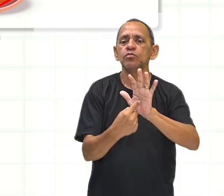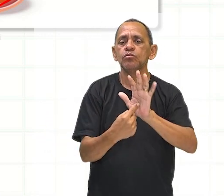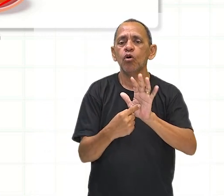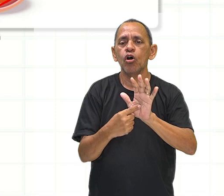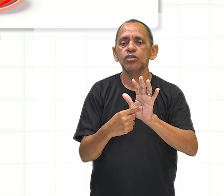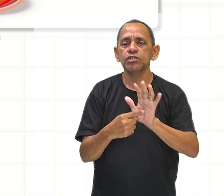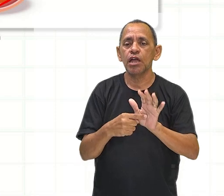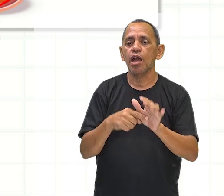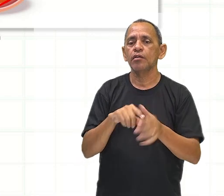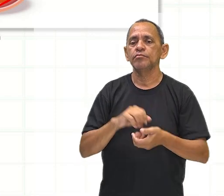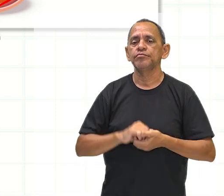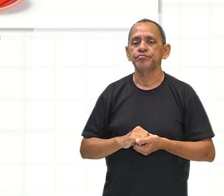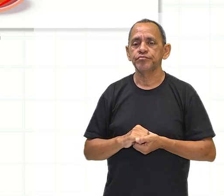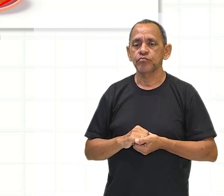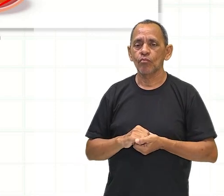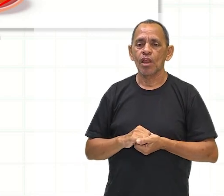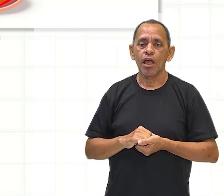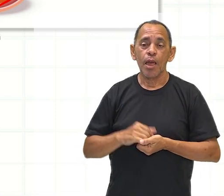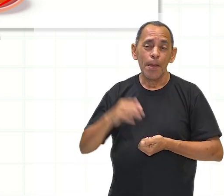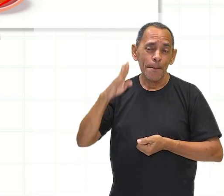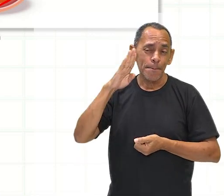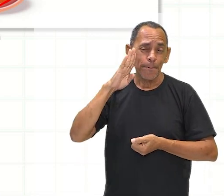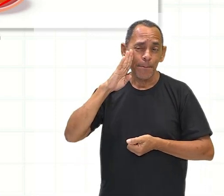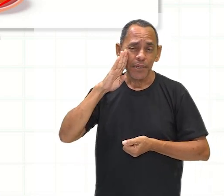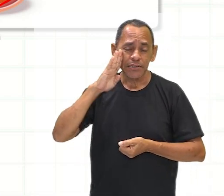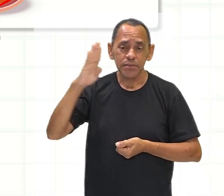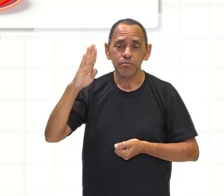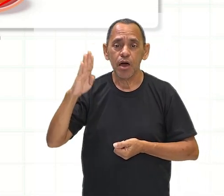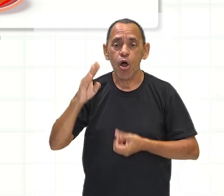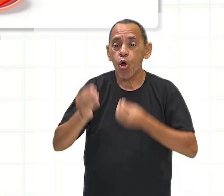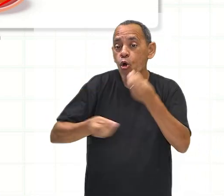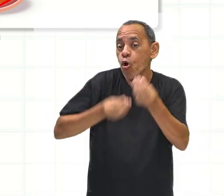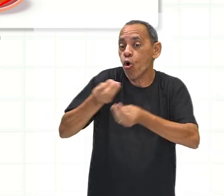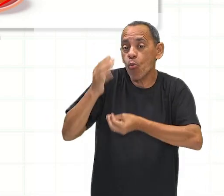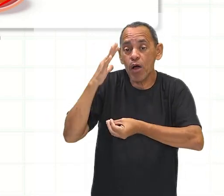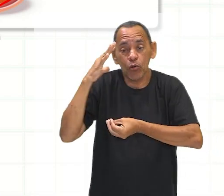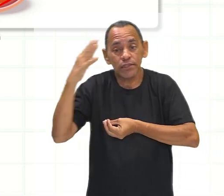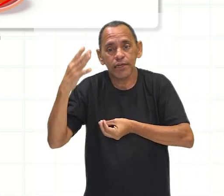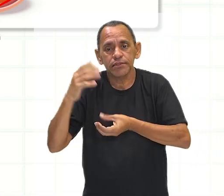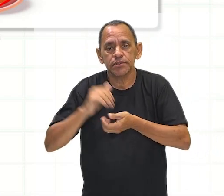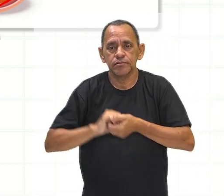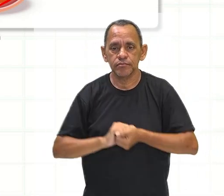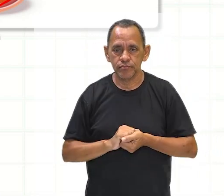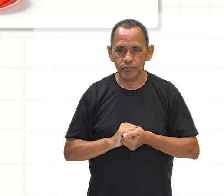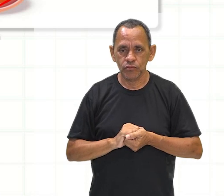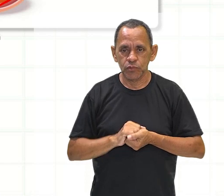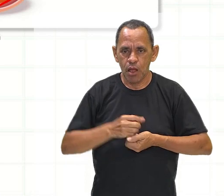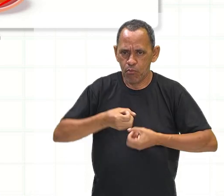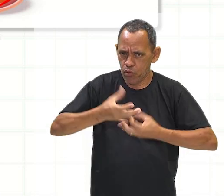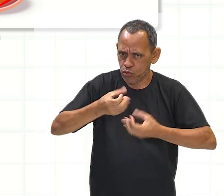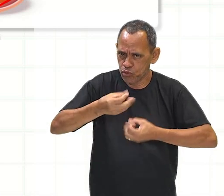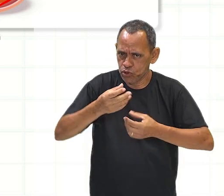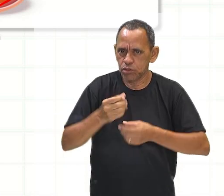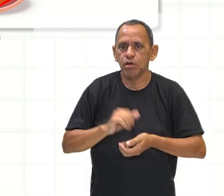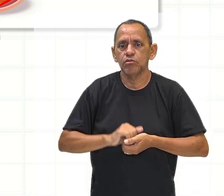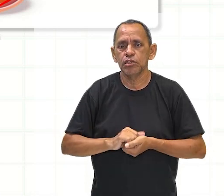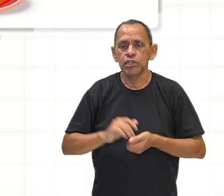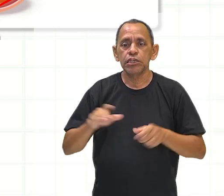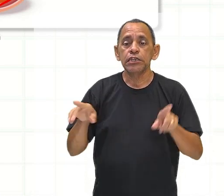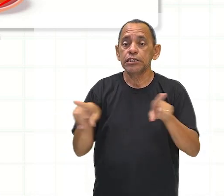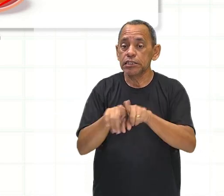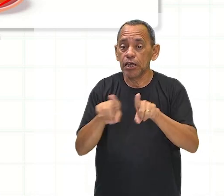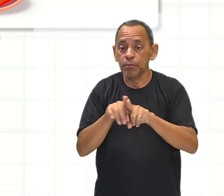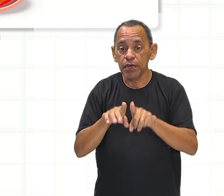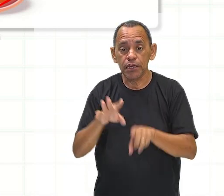aí a função principal dos testículos, que é justamente a produção de espermatozoides e testosterona. Então,